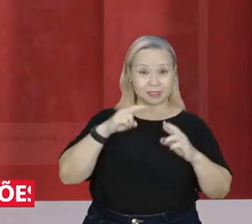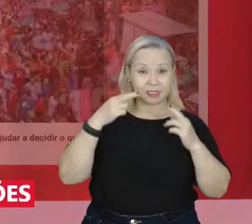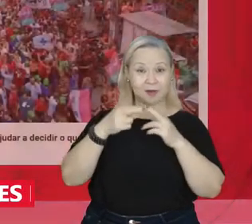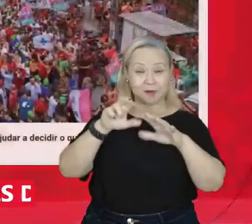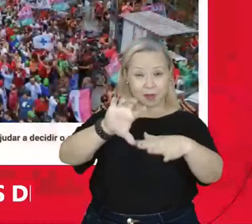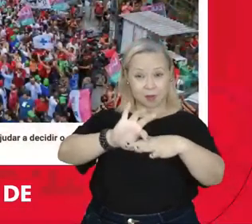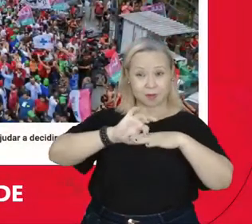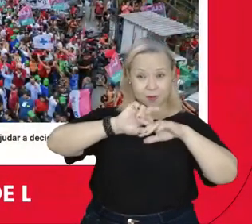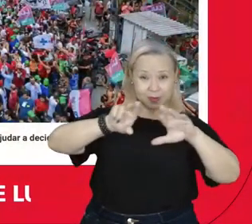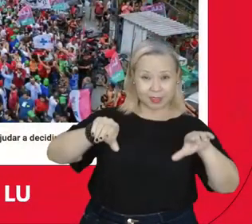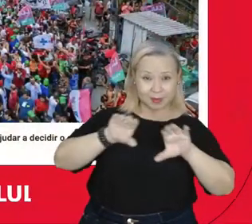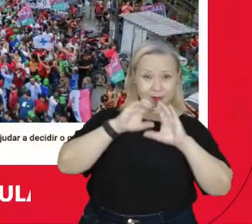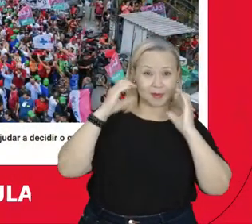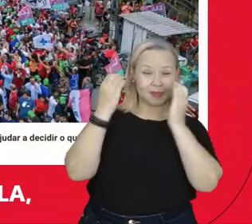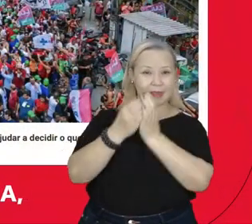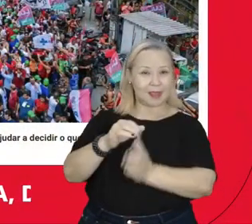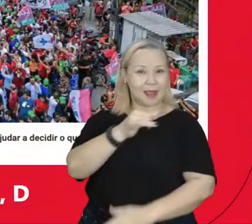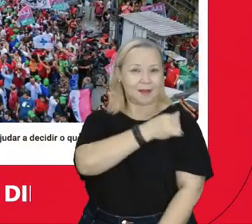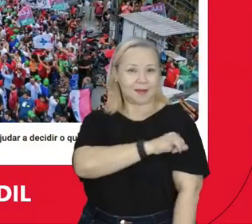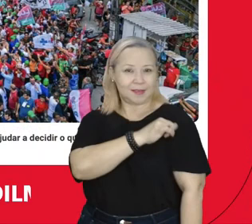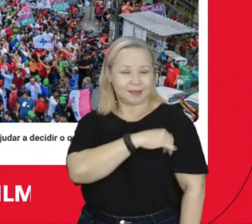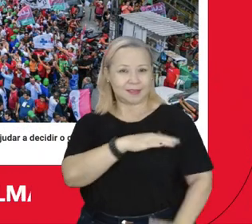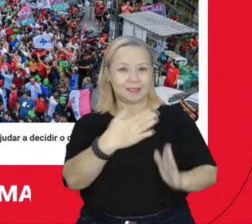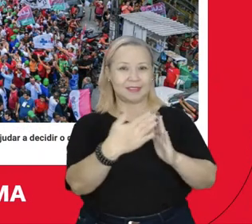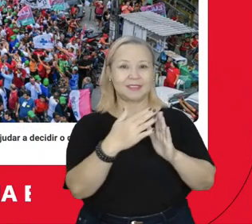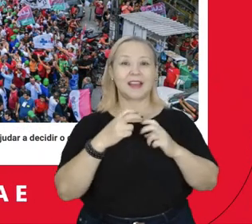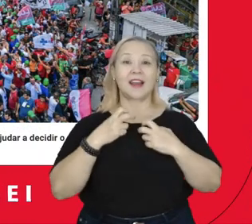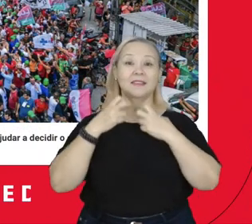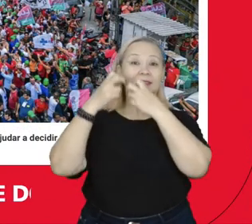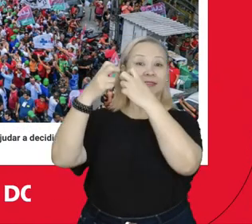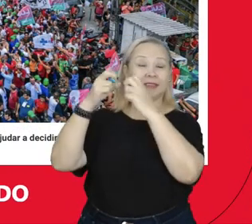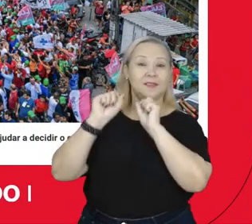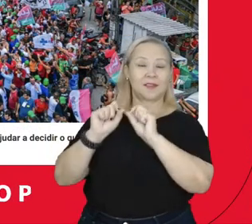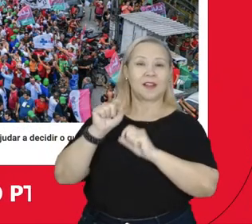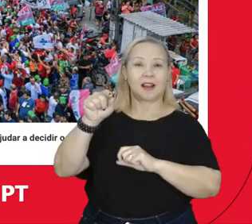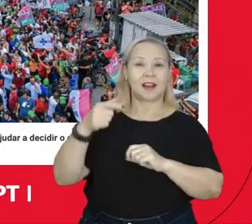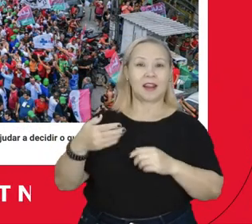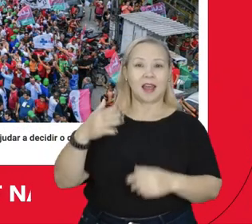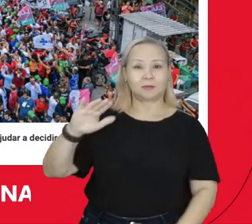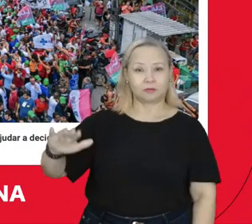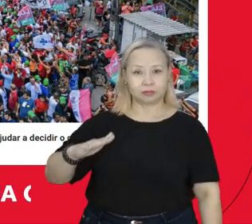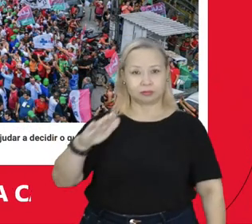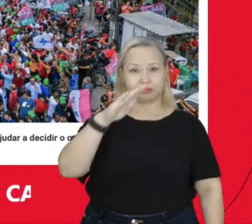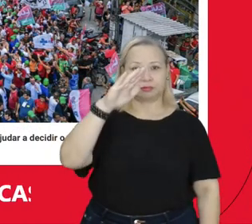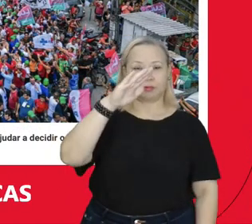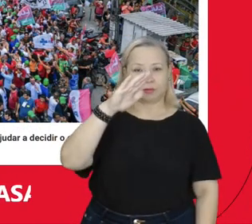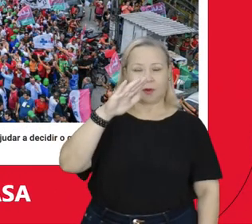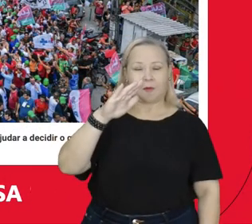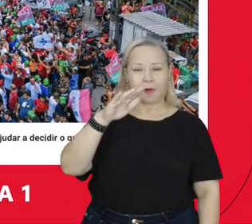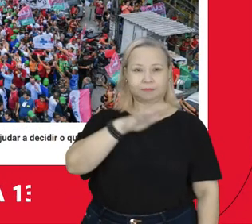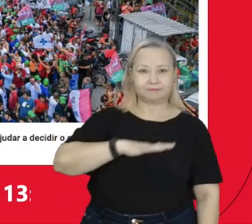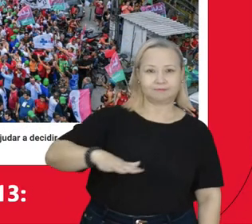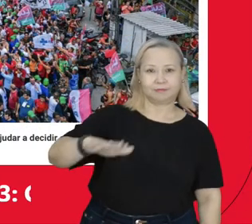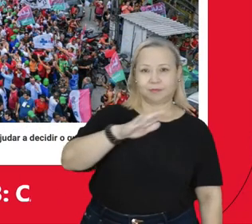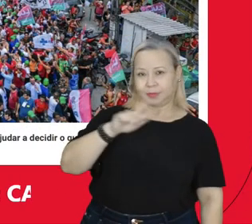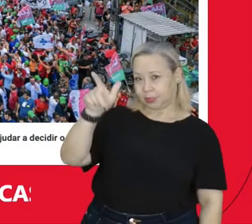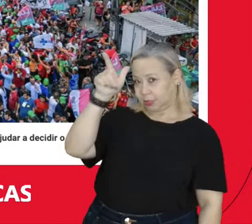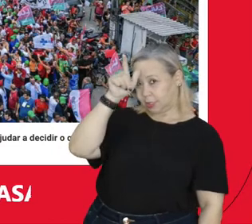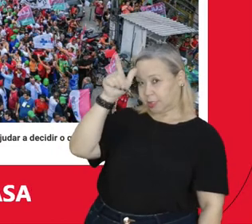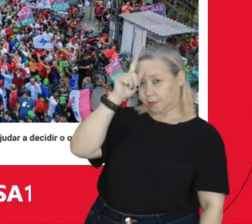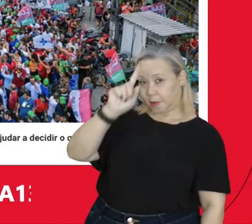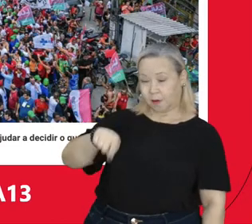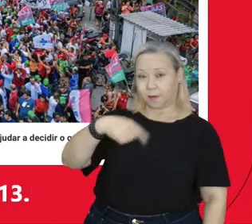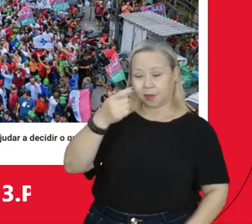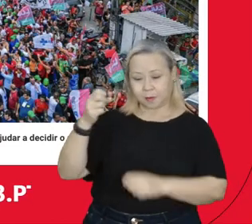lideranças comunitárias do Rio de Janeiro, na Casa da Voz, lá no Complexo do Alemão. Logo depois ele participou de caminhada na estrada